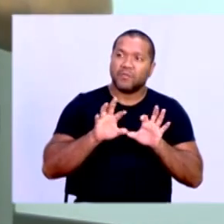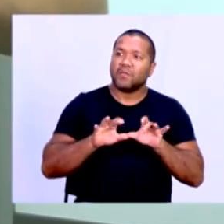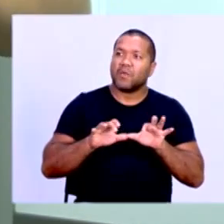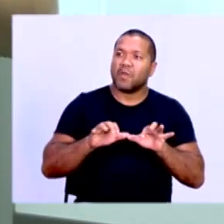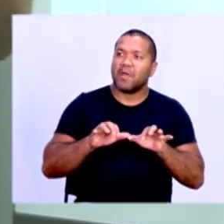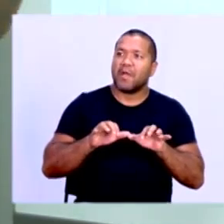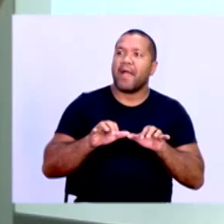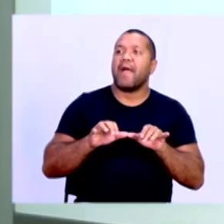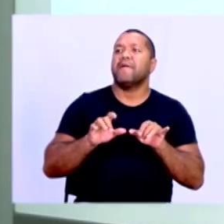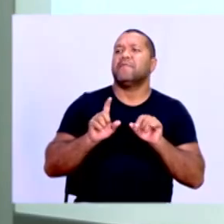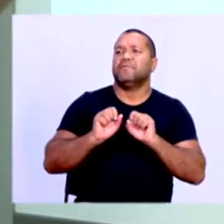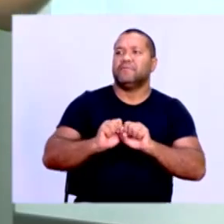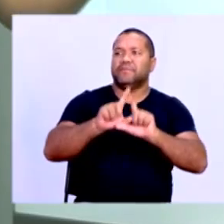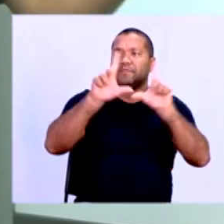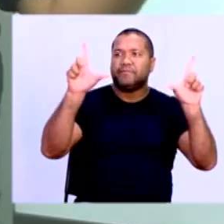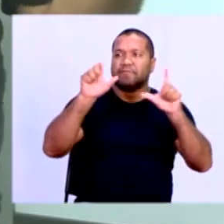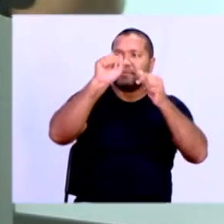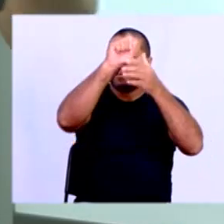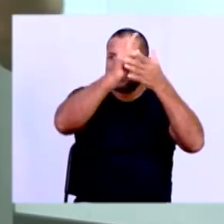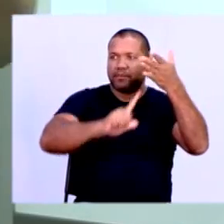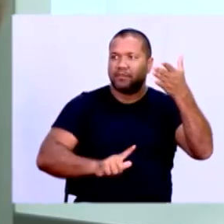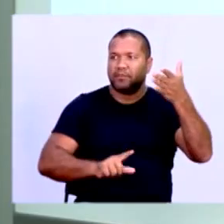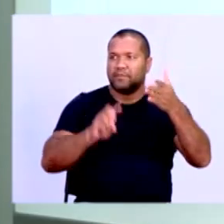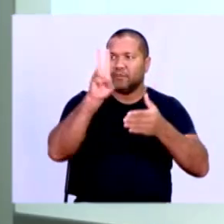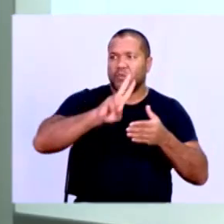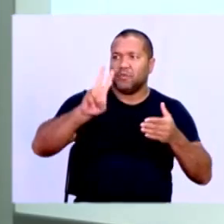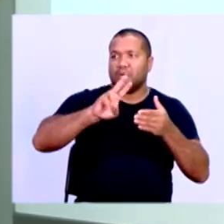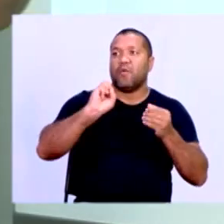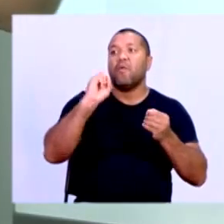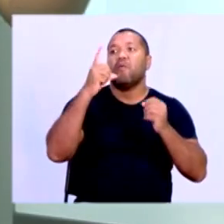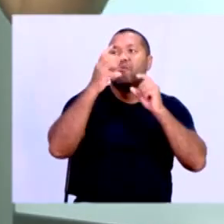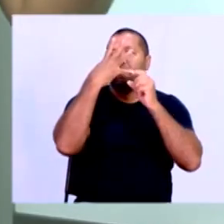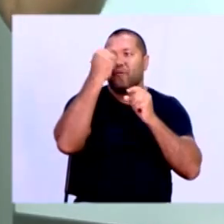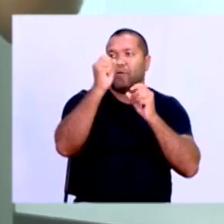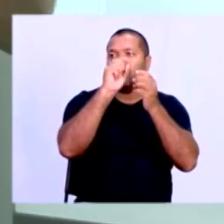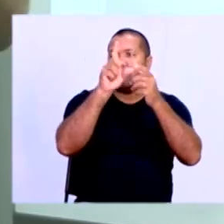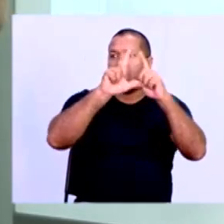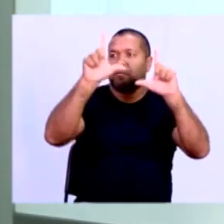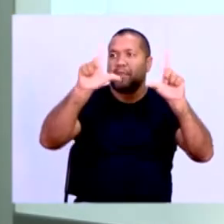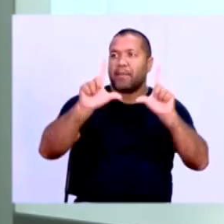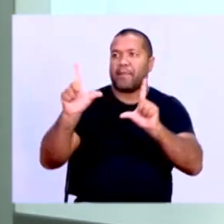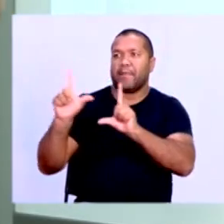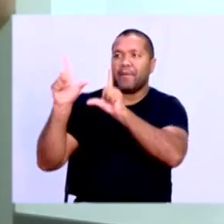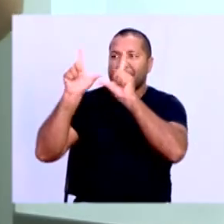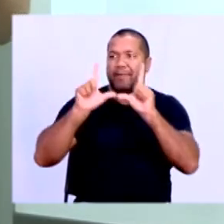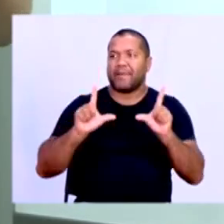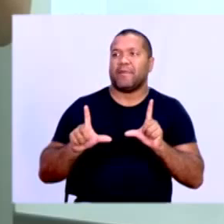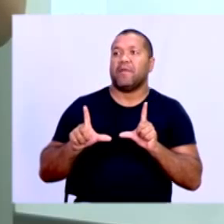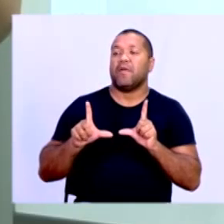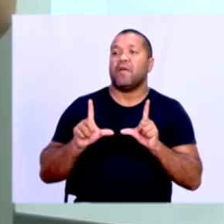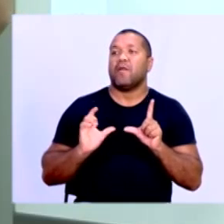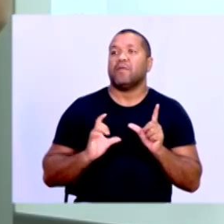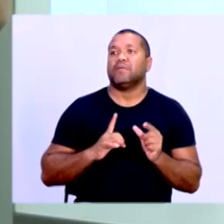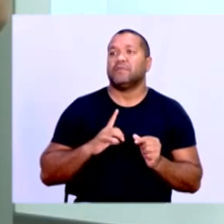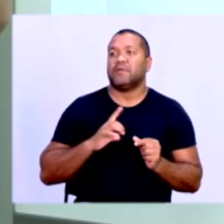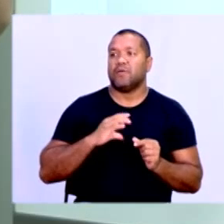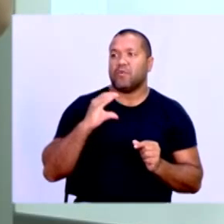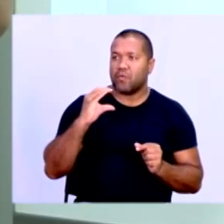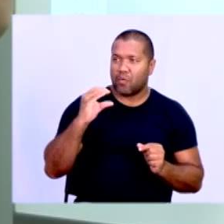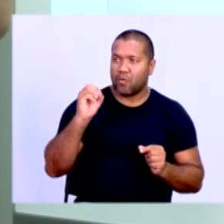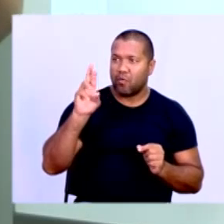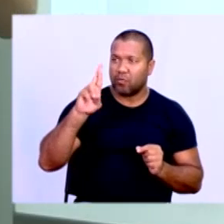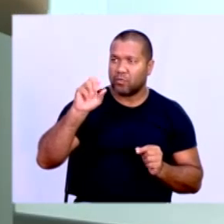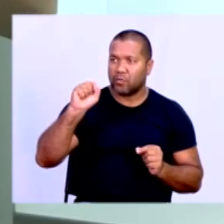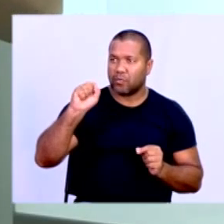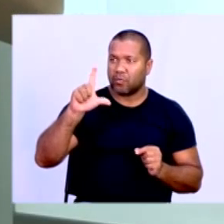e pede para listar os usuários ou listar as fotos, o controlador vai